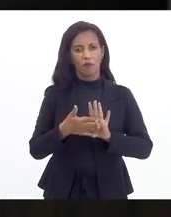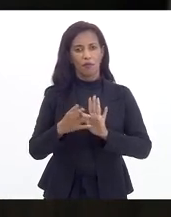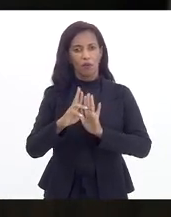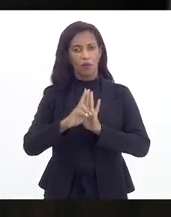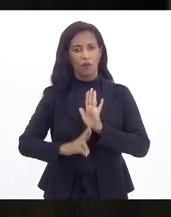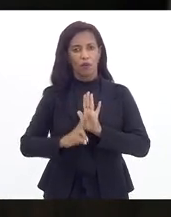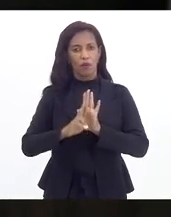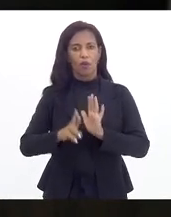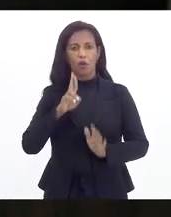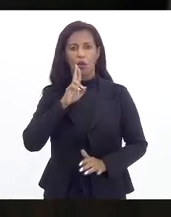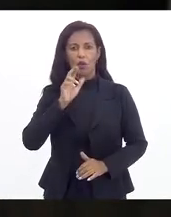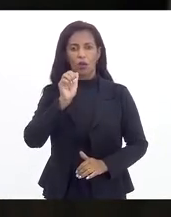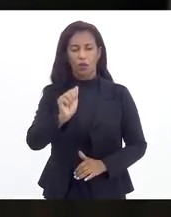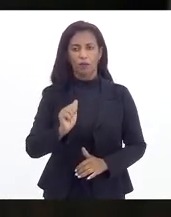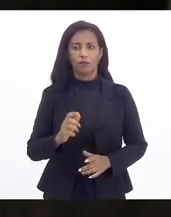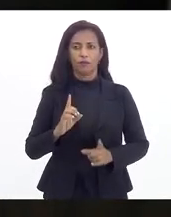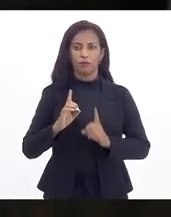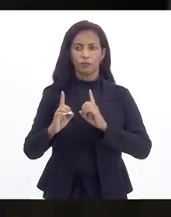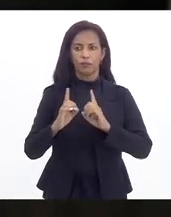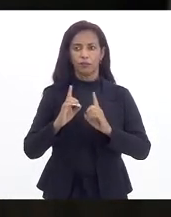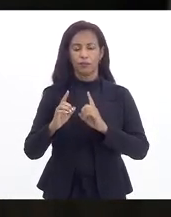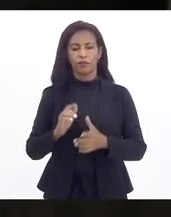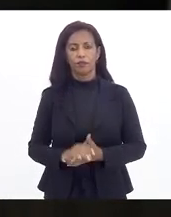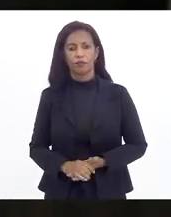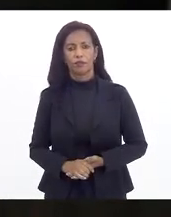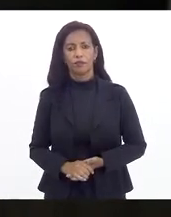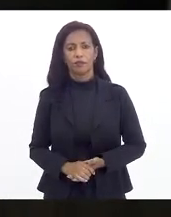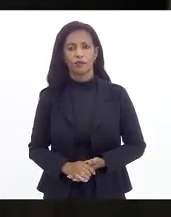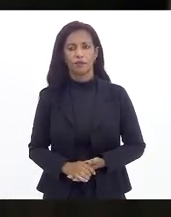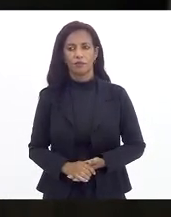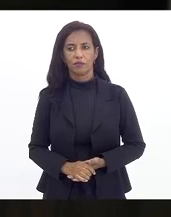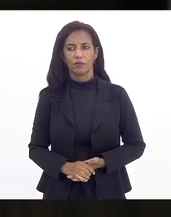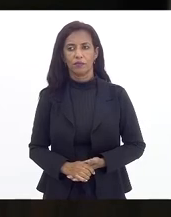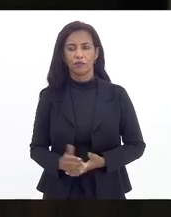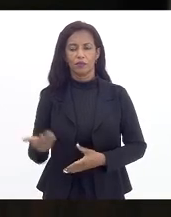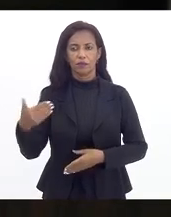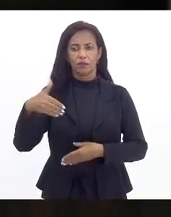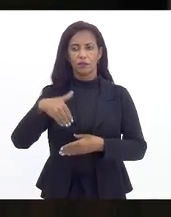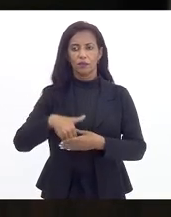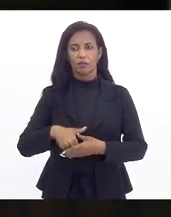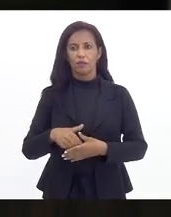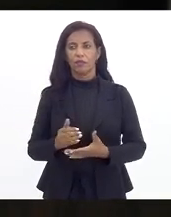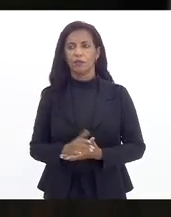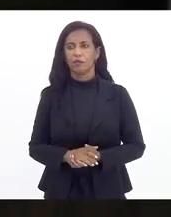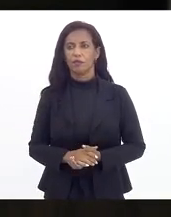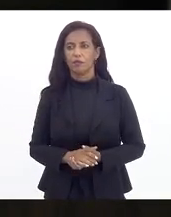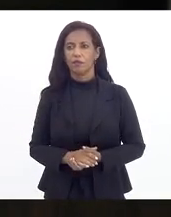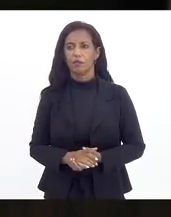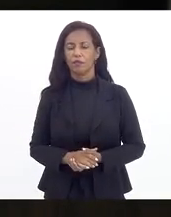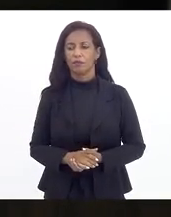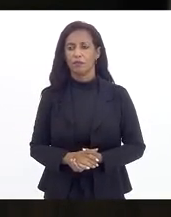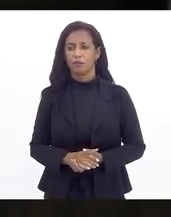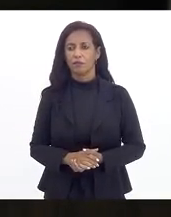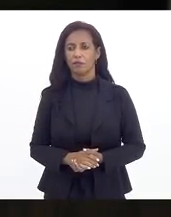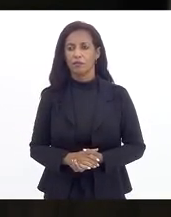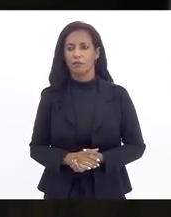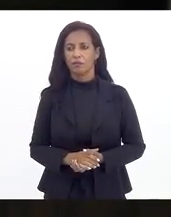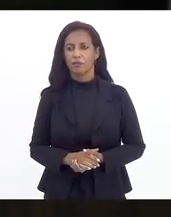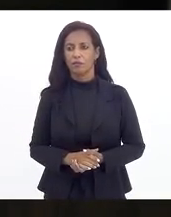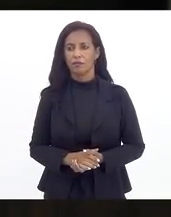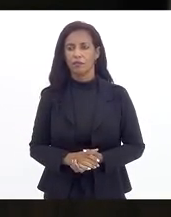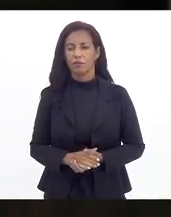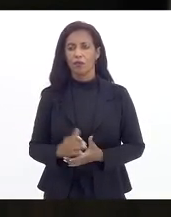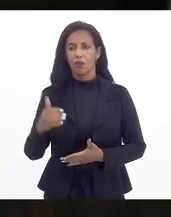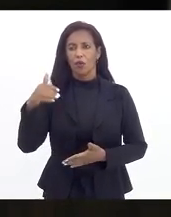relator deputado Rodrigo Amorim. Em discussão, não havendo quem queira discutir, encerrada a discussão, em votação, os senhores que aprovam o permanece como estão aprovado, vai a promulgação